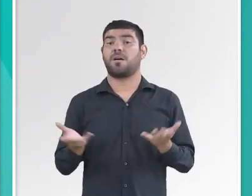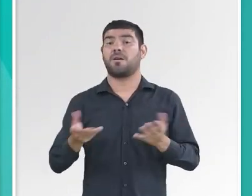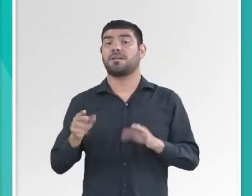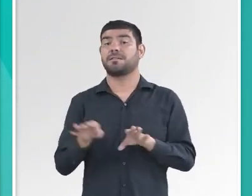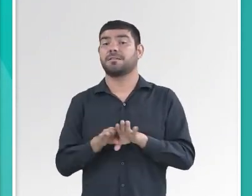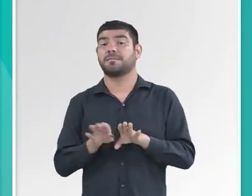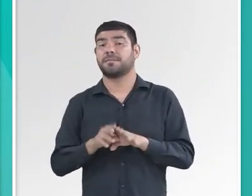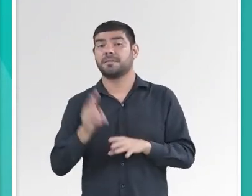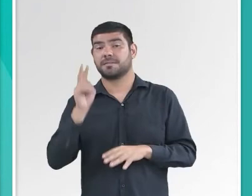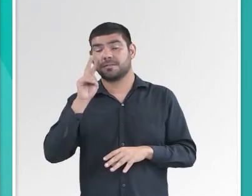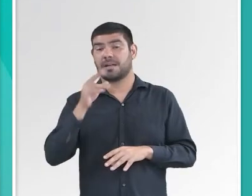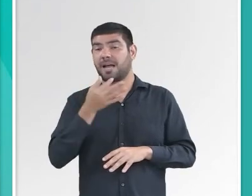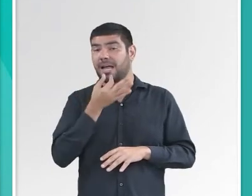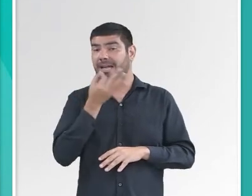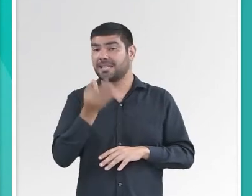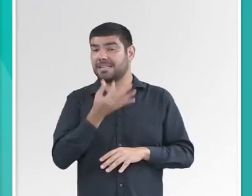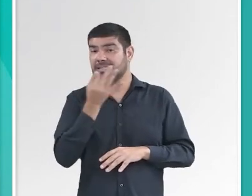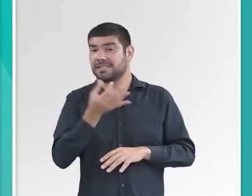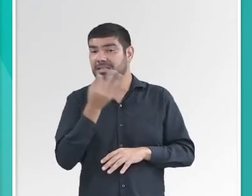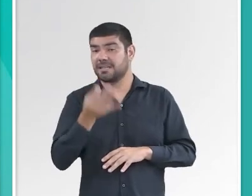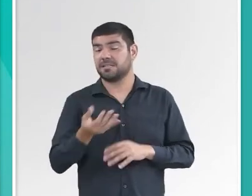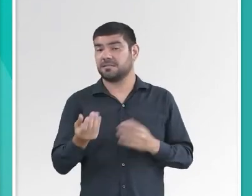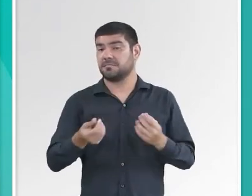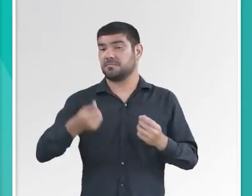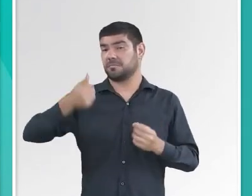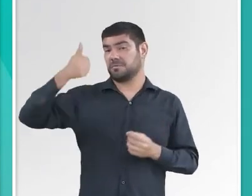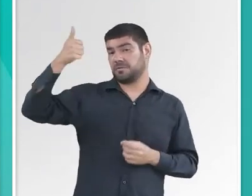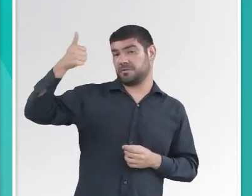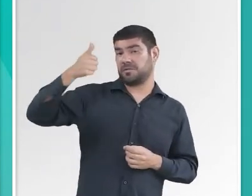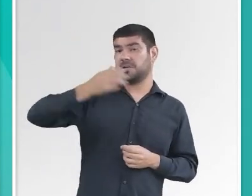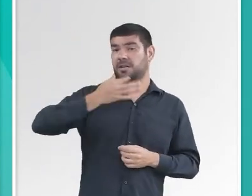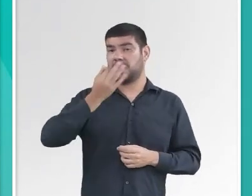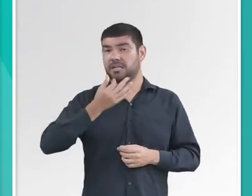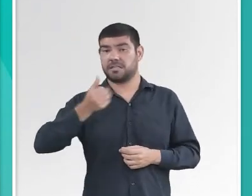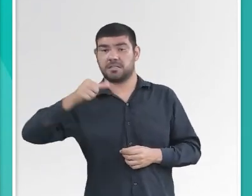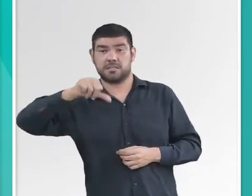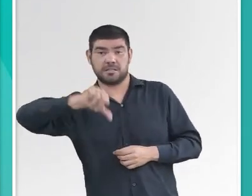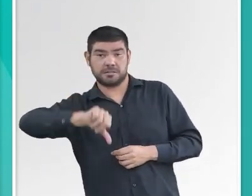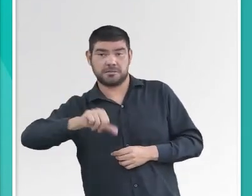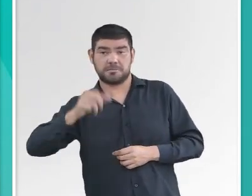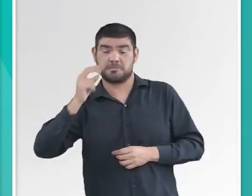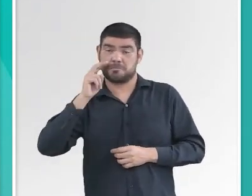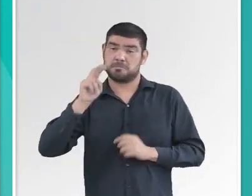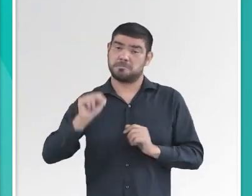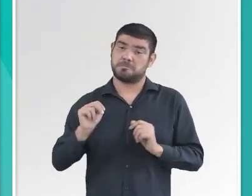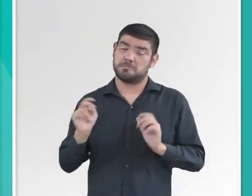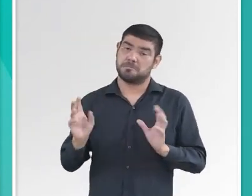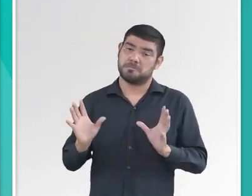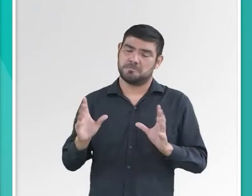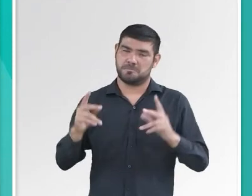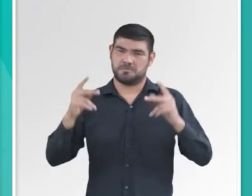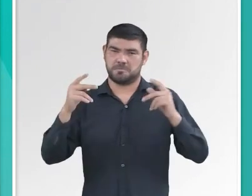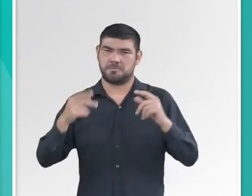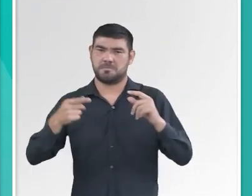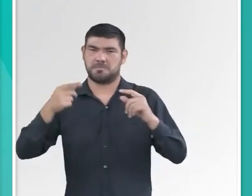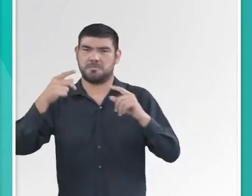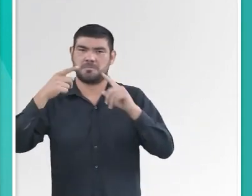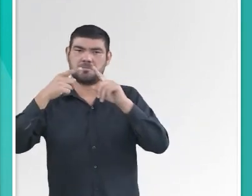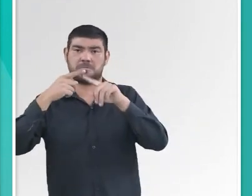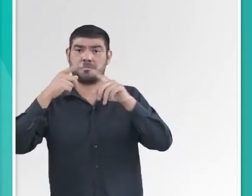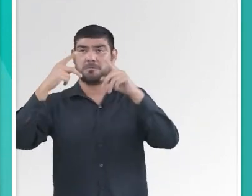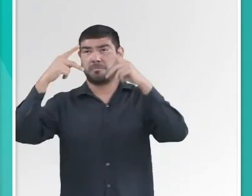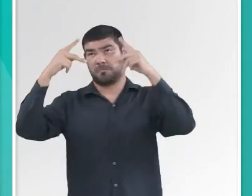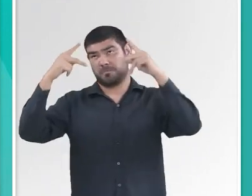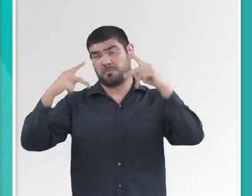também? Críticas positivas, críticas negativas. Então, você pode reservar um parágrafo para a